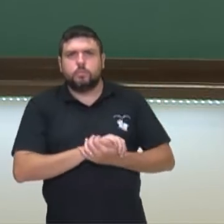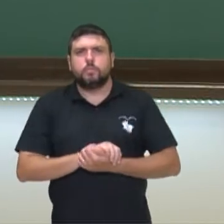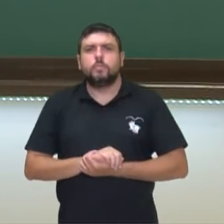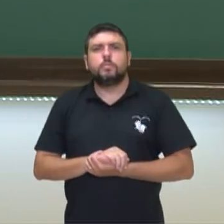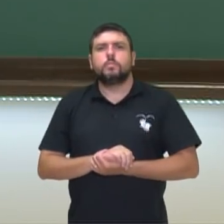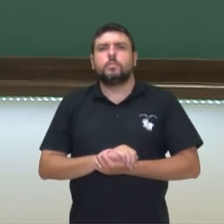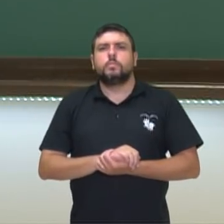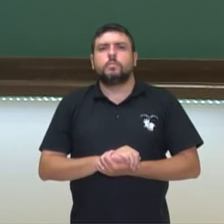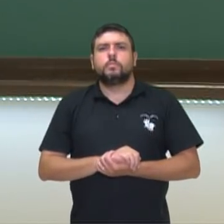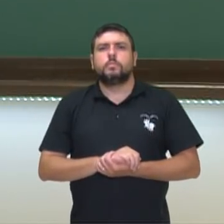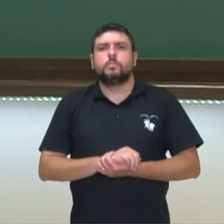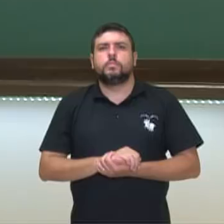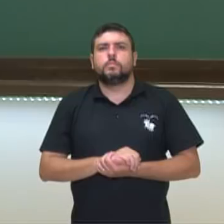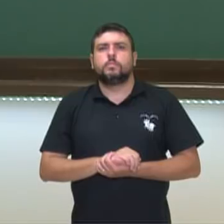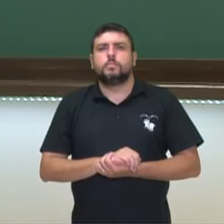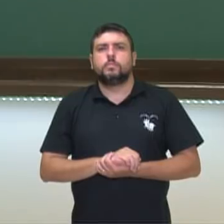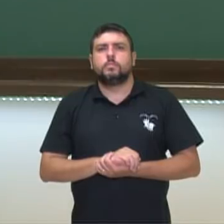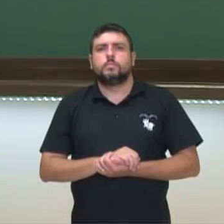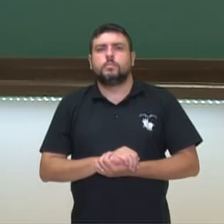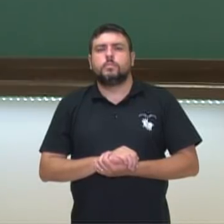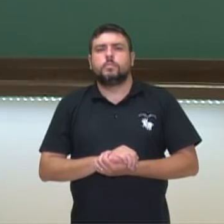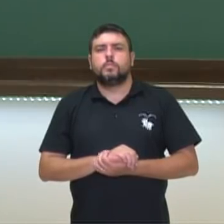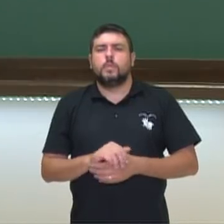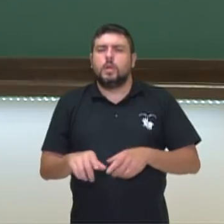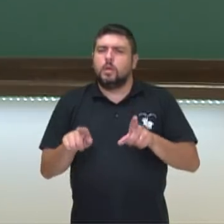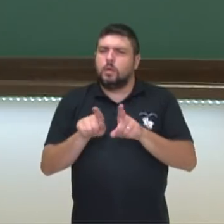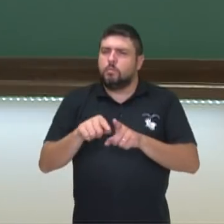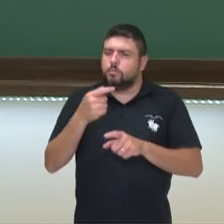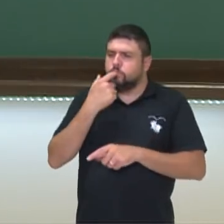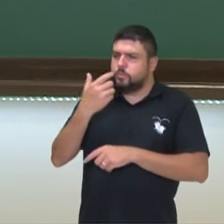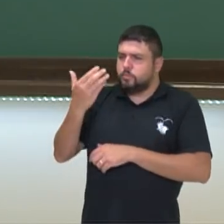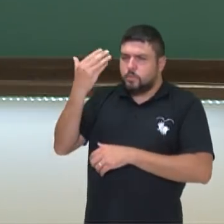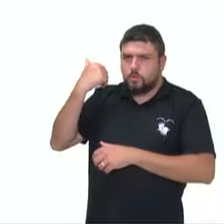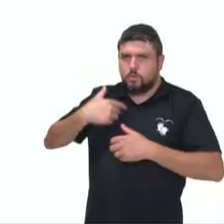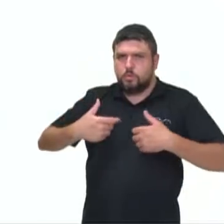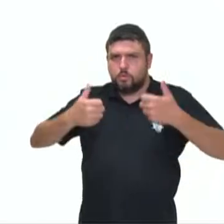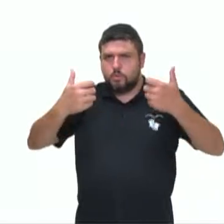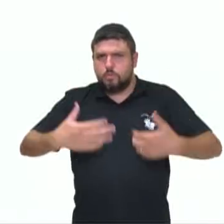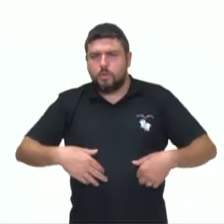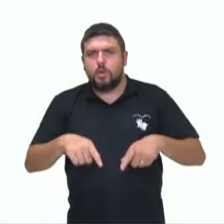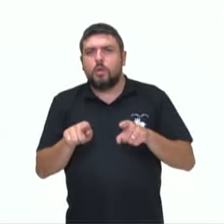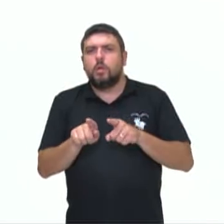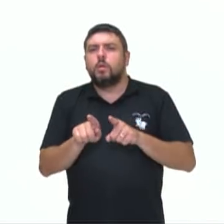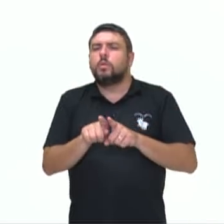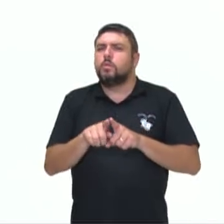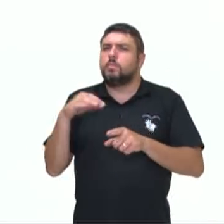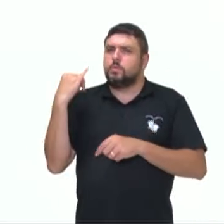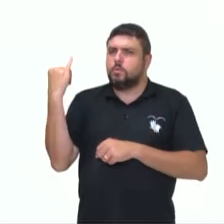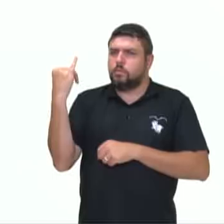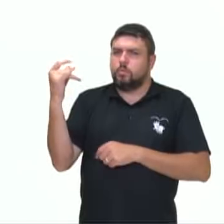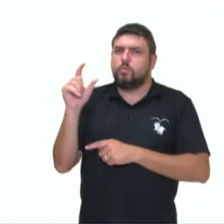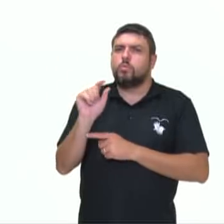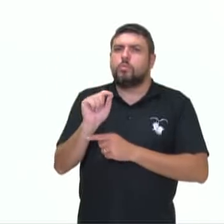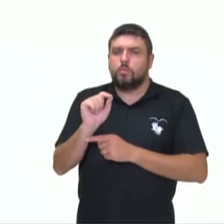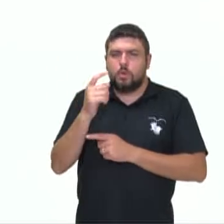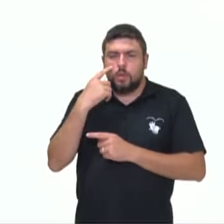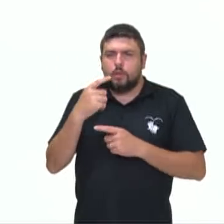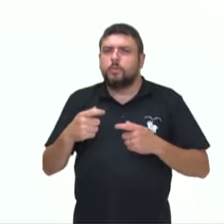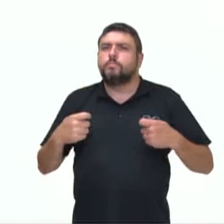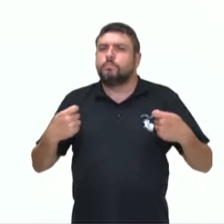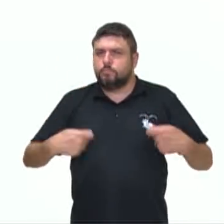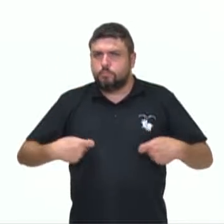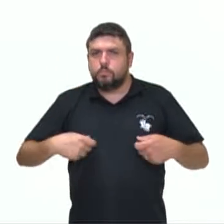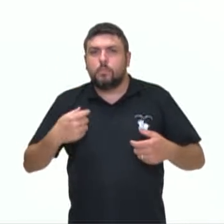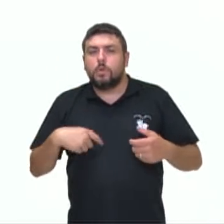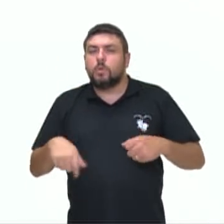lá. Além da questão que nós acabamos de conversar aqui, uma outra questão muito importante, uma outra organização necessária